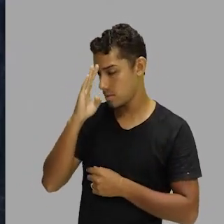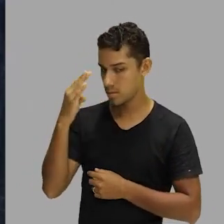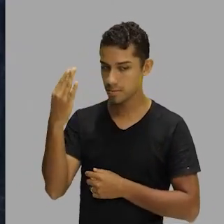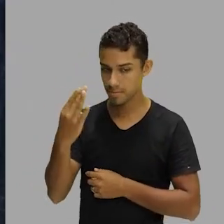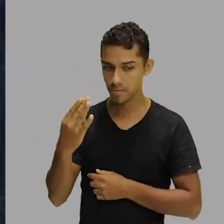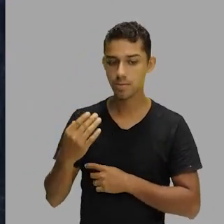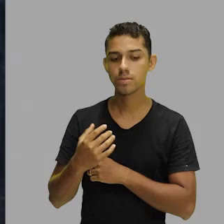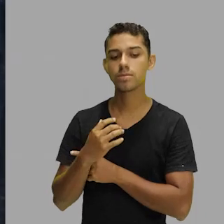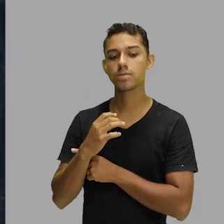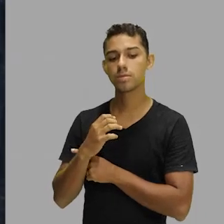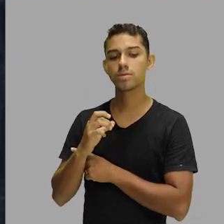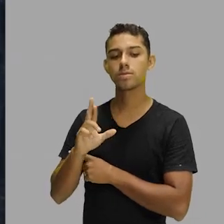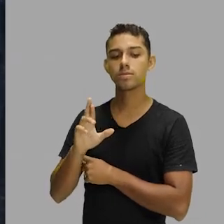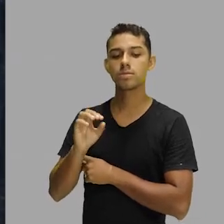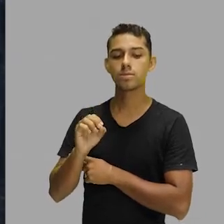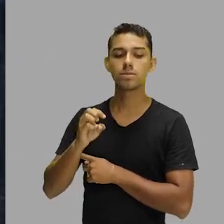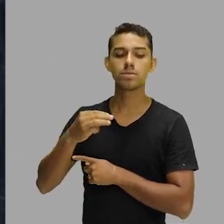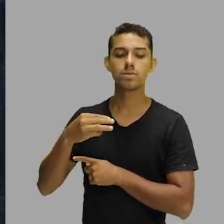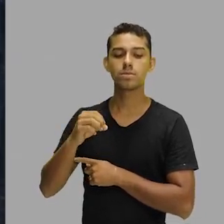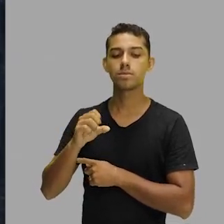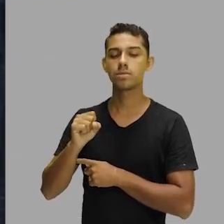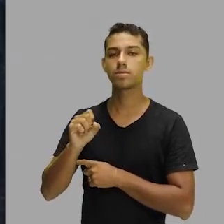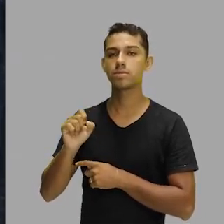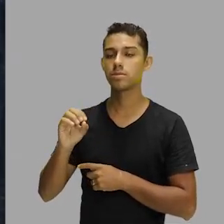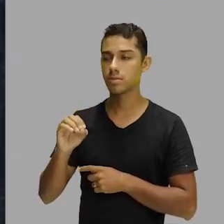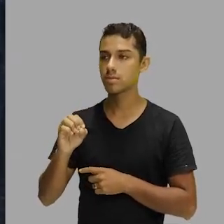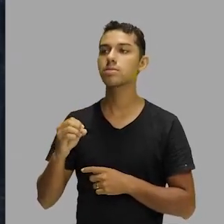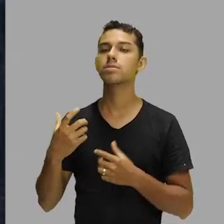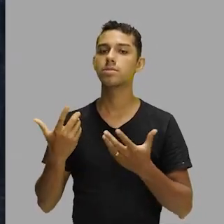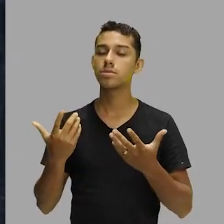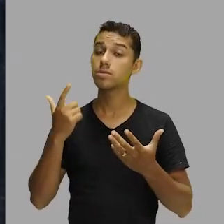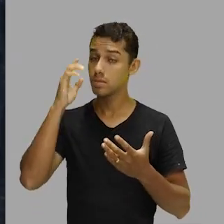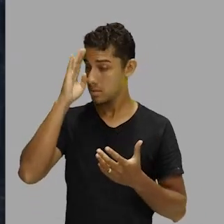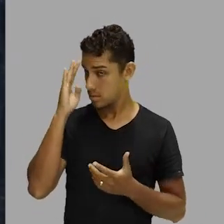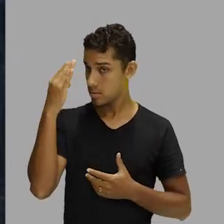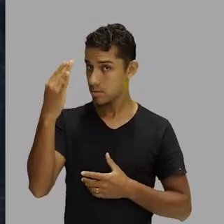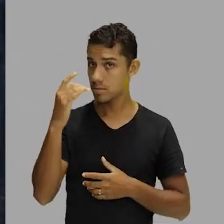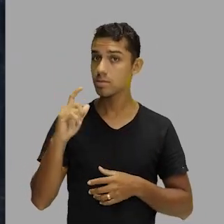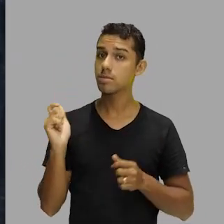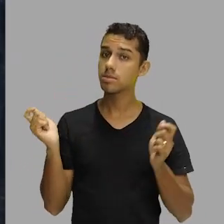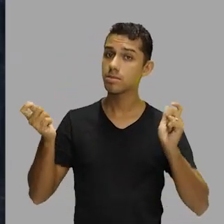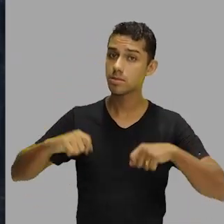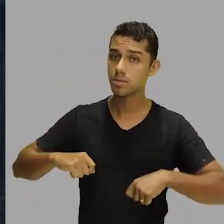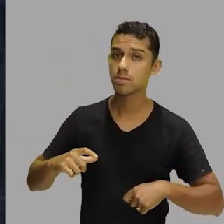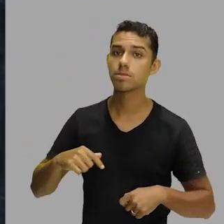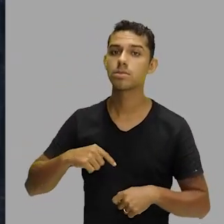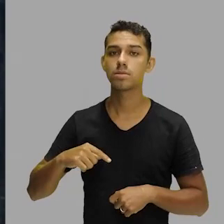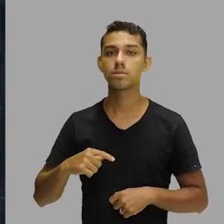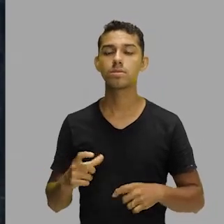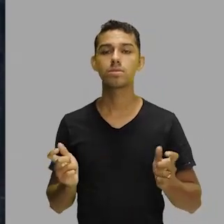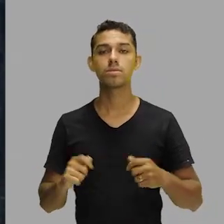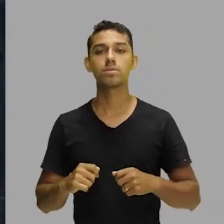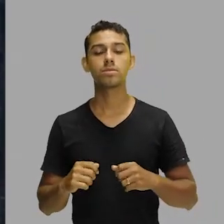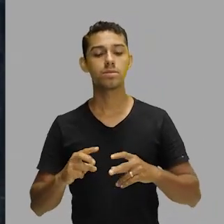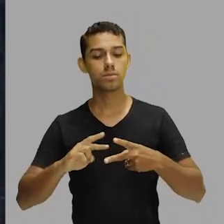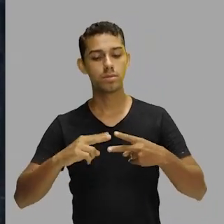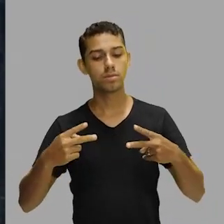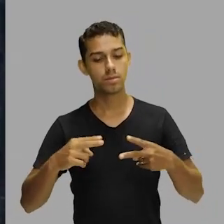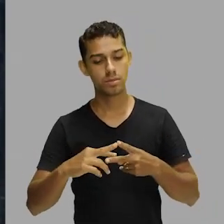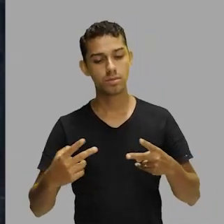seu cromossomo principal, né, a molécula de DNA principal, ela pode ter